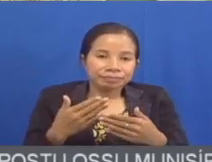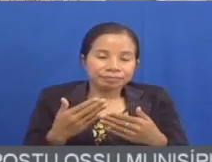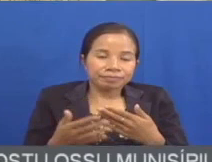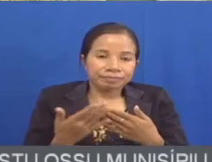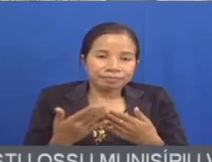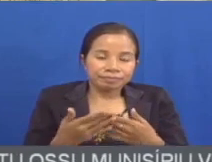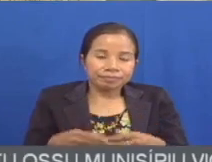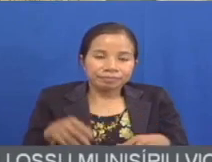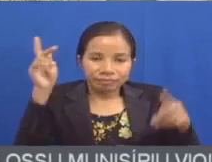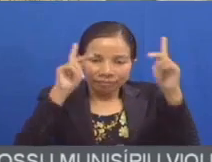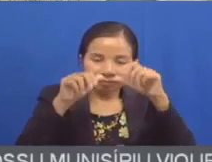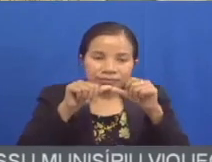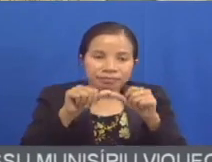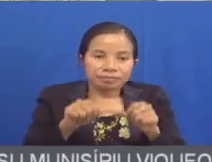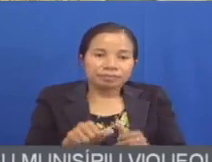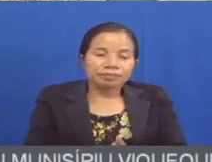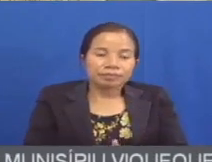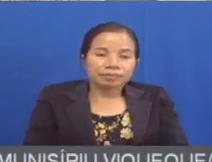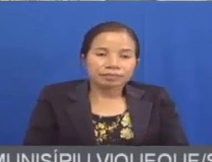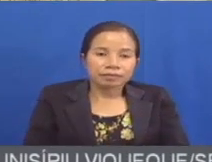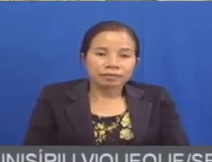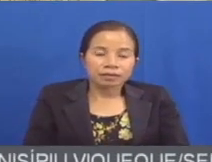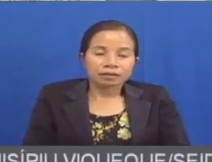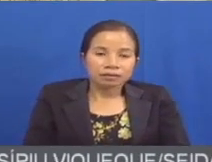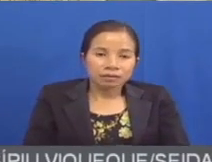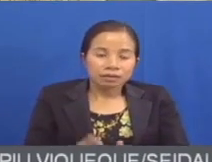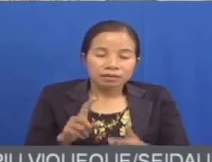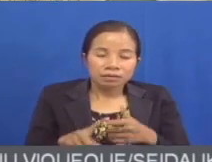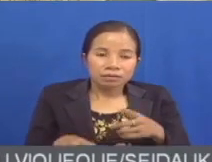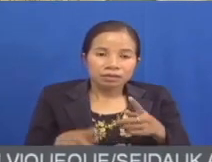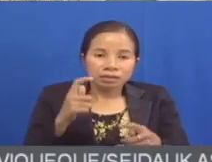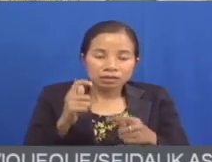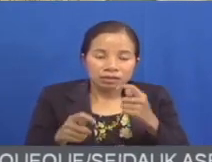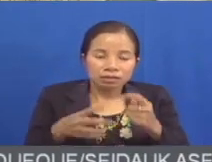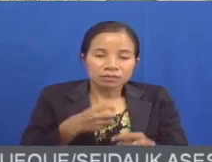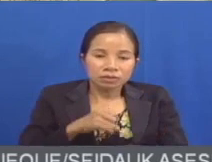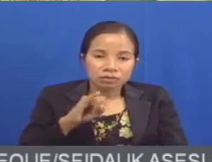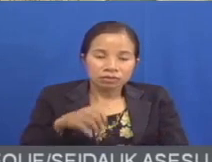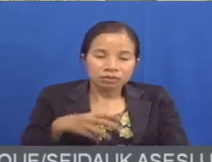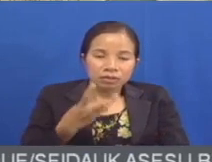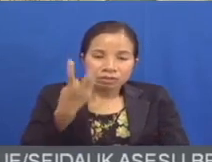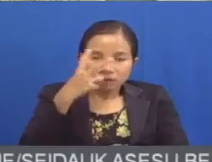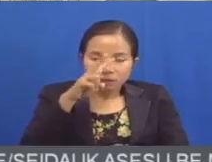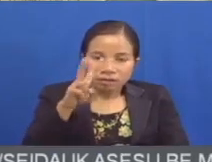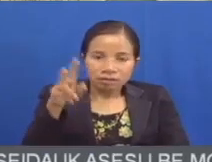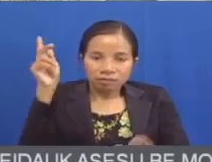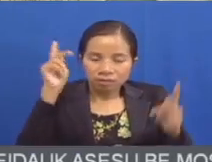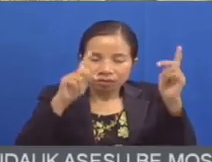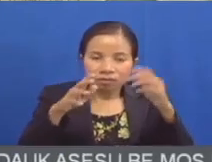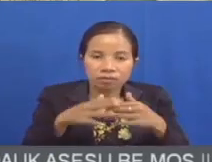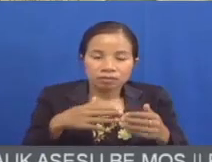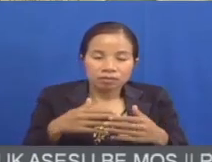de continuação, a torona de decisão. E depois, tribunal suainha, a mim haraiba a caso civil,